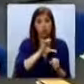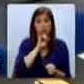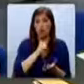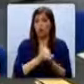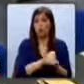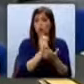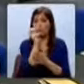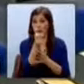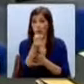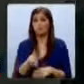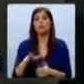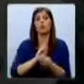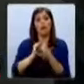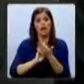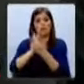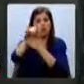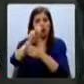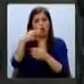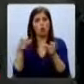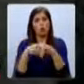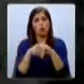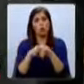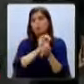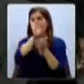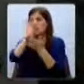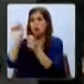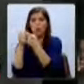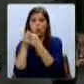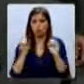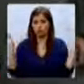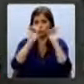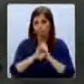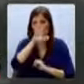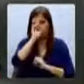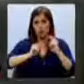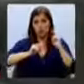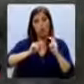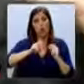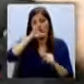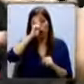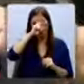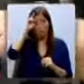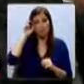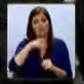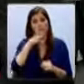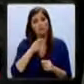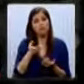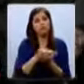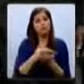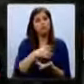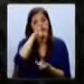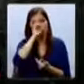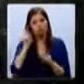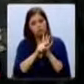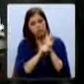Numa carta dirigida ao presidente do Eurogrupo e que não foi enviada aos outros colegas, o ministro grego aponta para economias nos serviços do Estado, através de um conjunto de